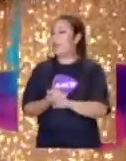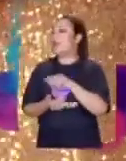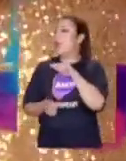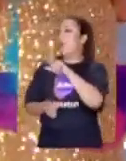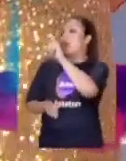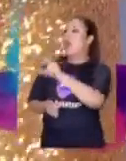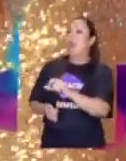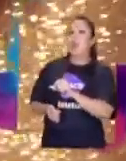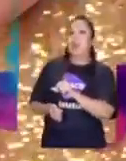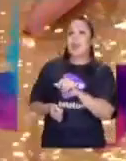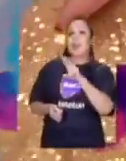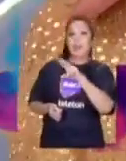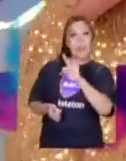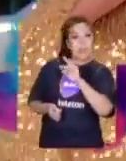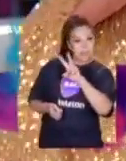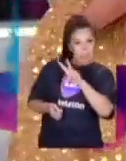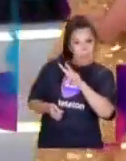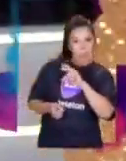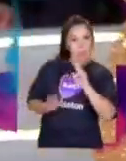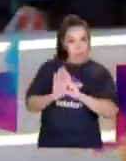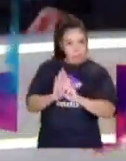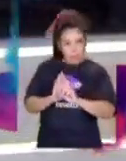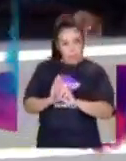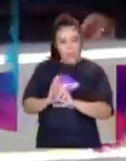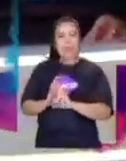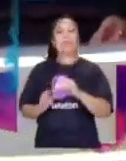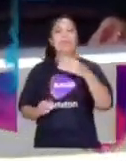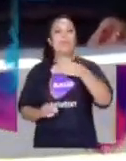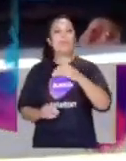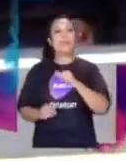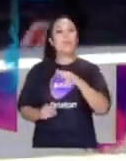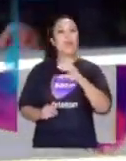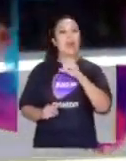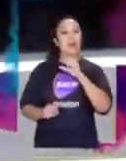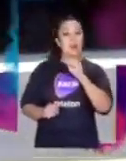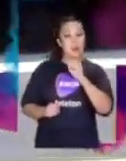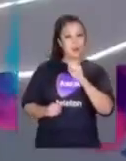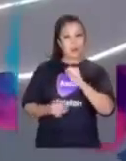Da VTV? Pode entrar. É o Marcos da VTV.